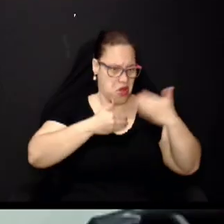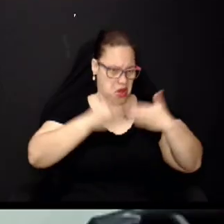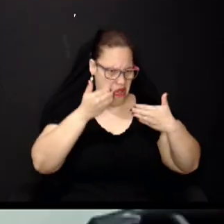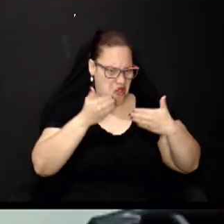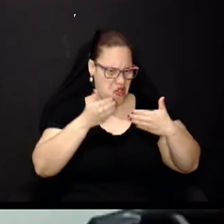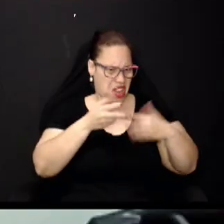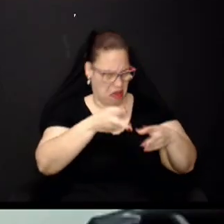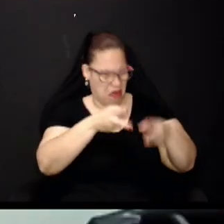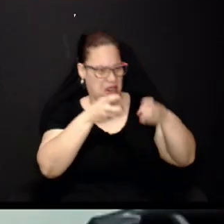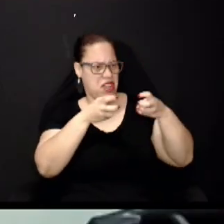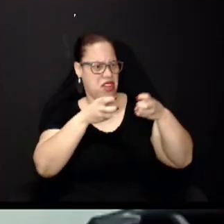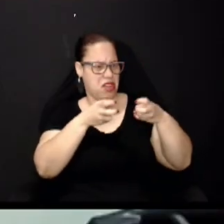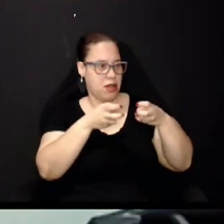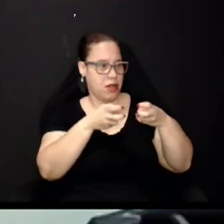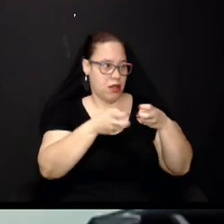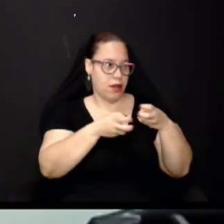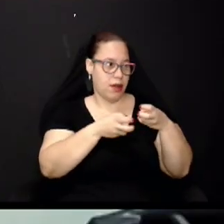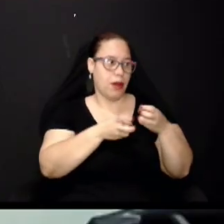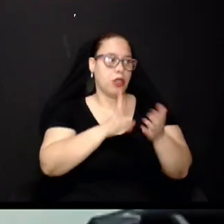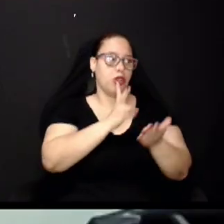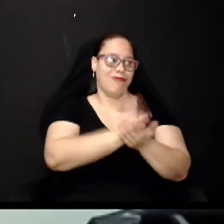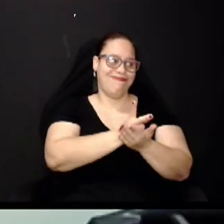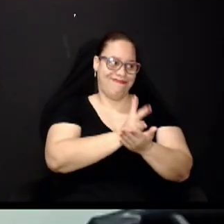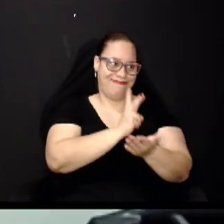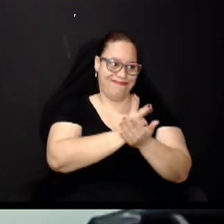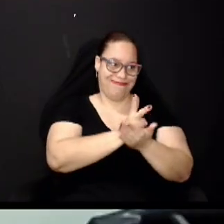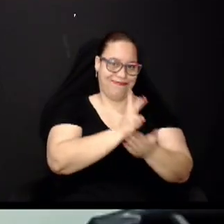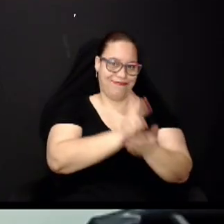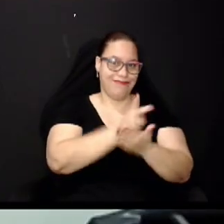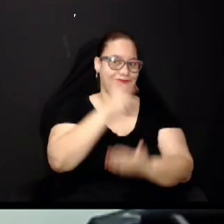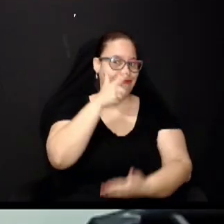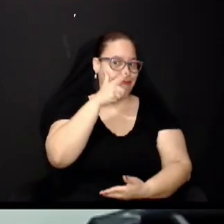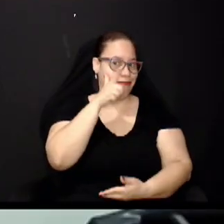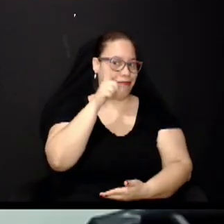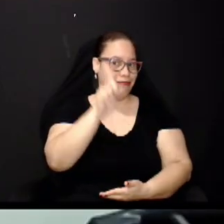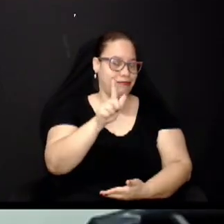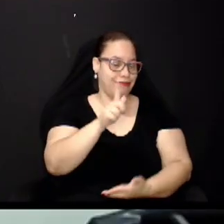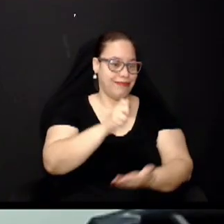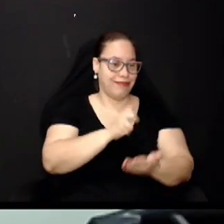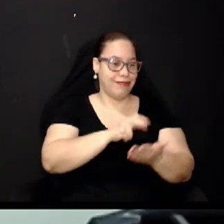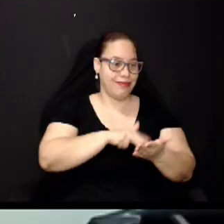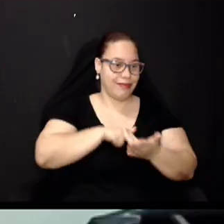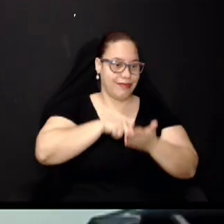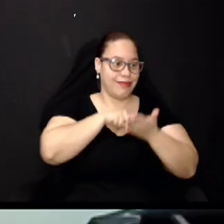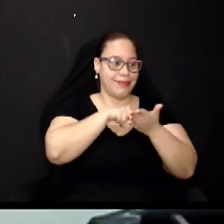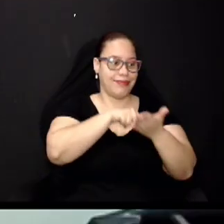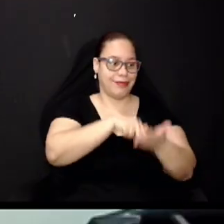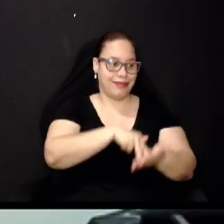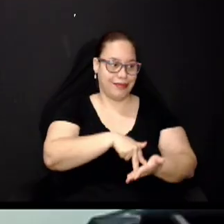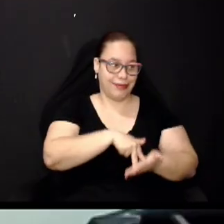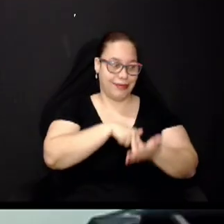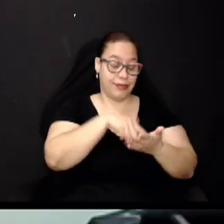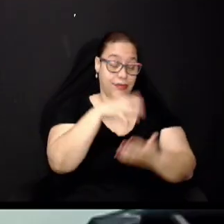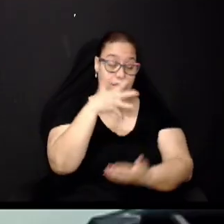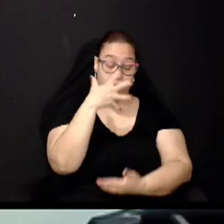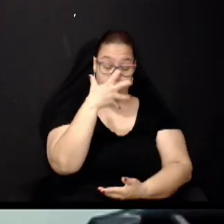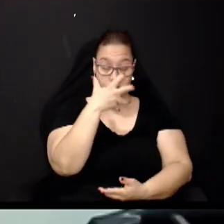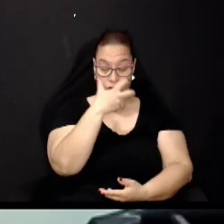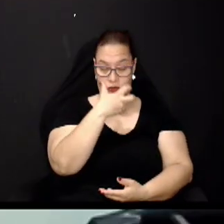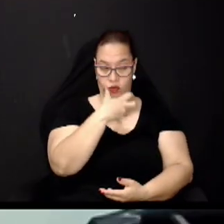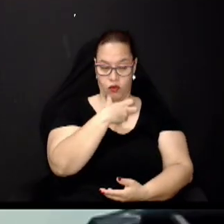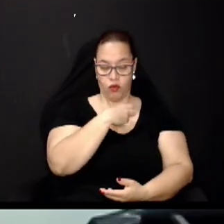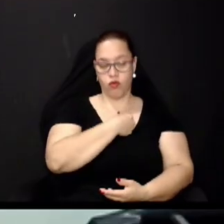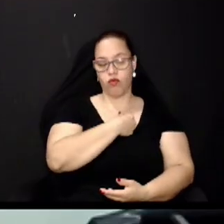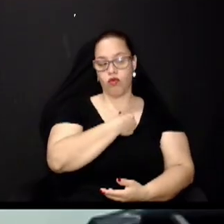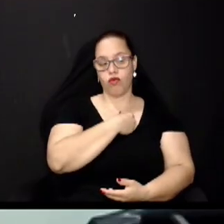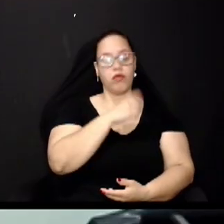precisa sustentar isso. E a gente só consegue, né, sustentar a nossa beleza, a nossa vaidade, quando